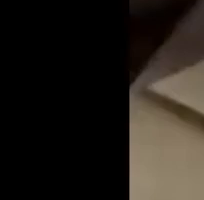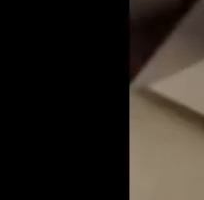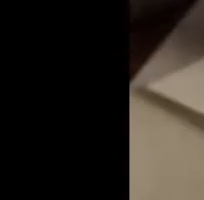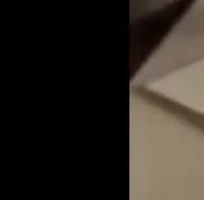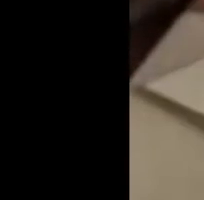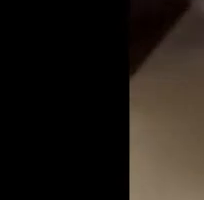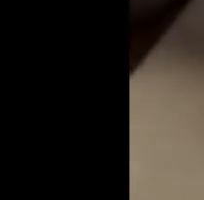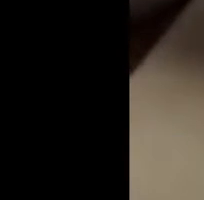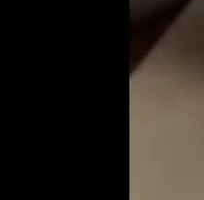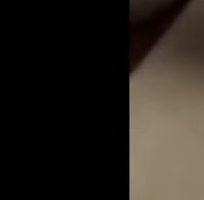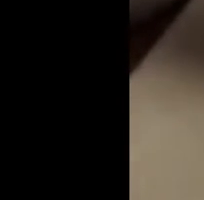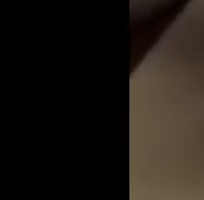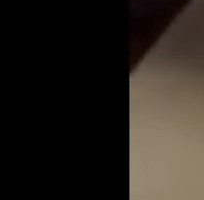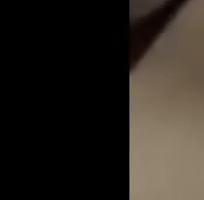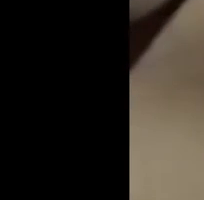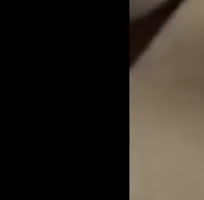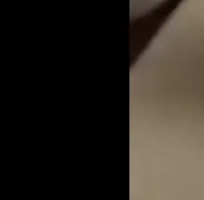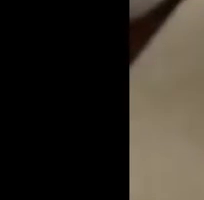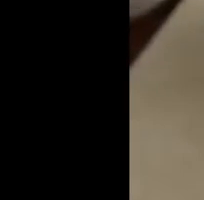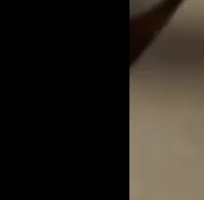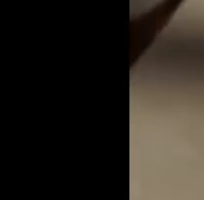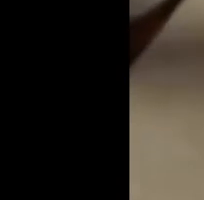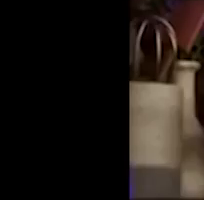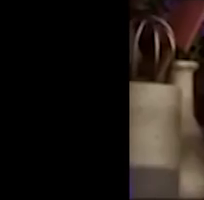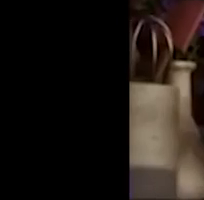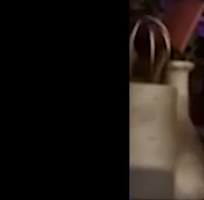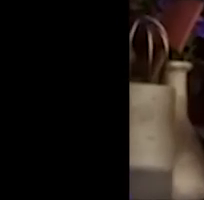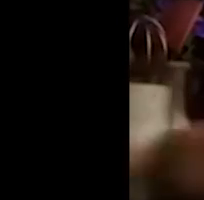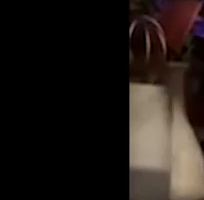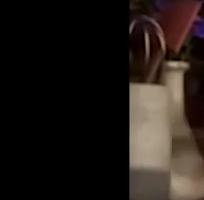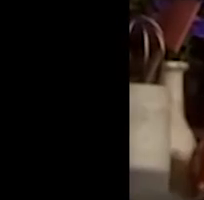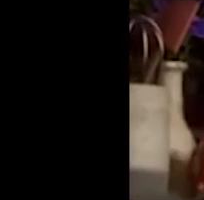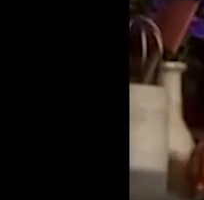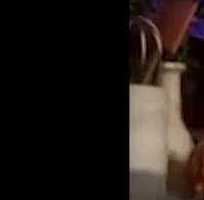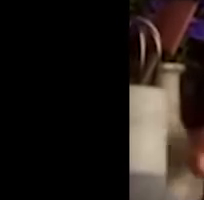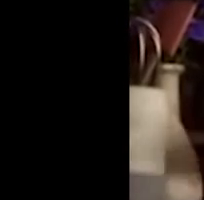o joelho um Smart